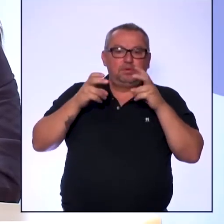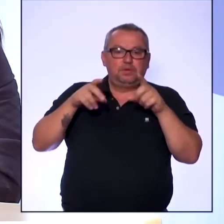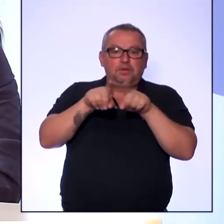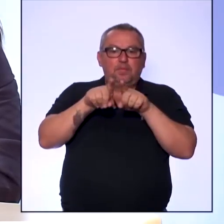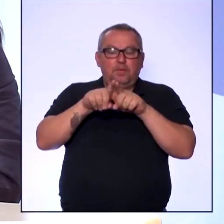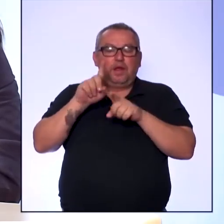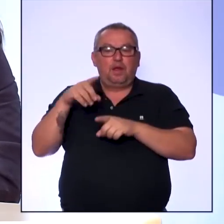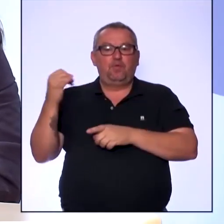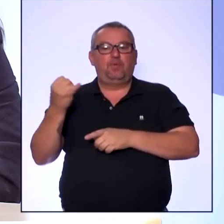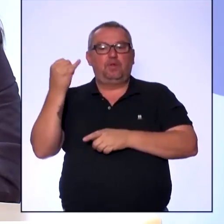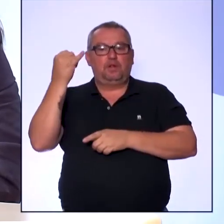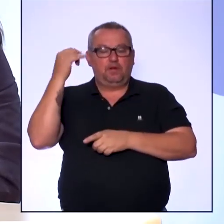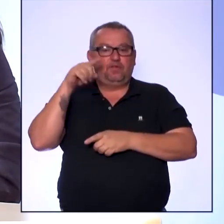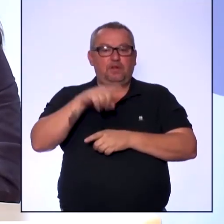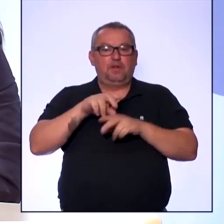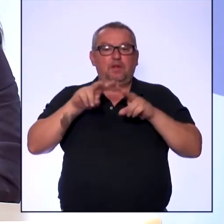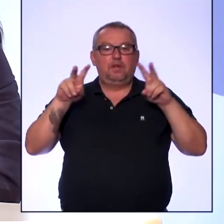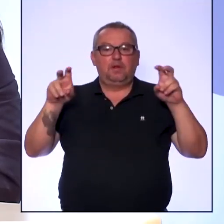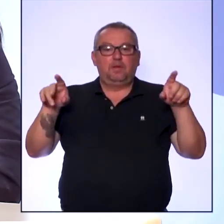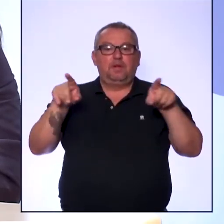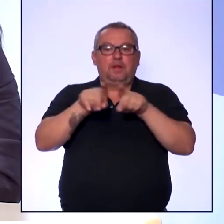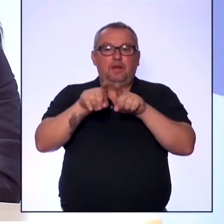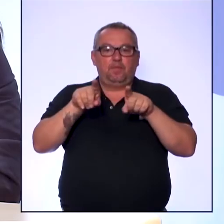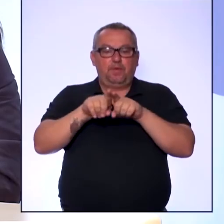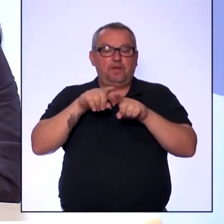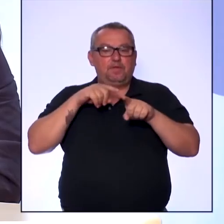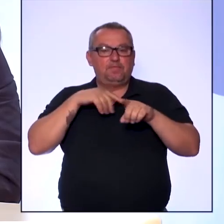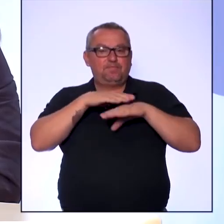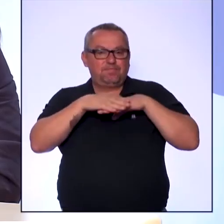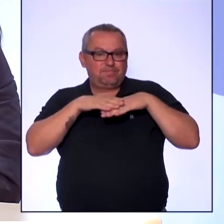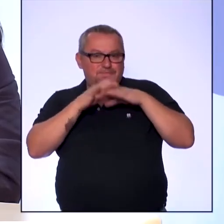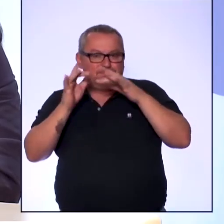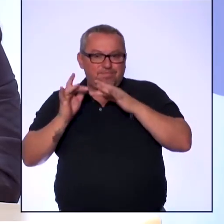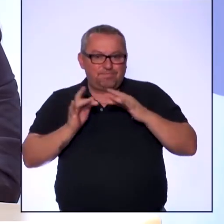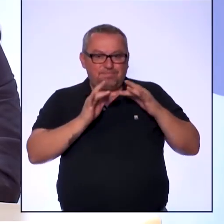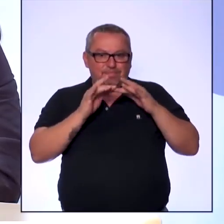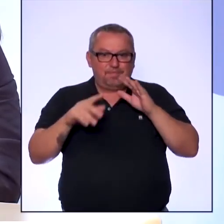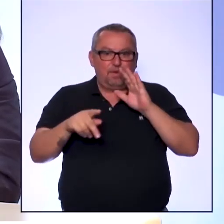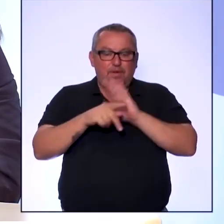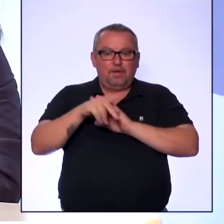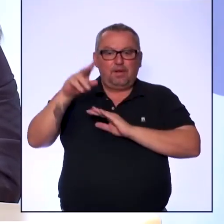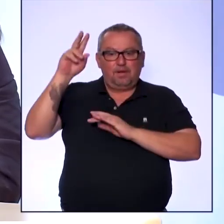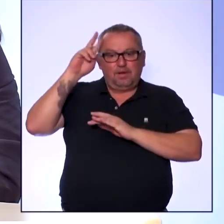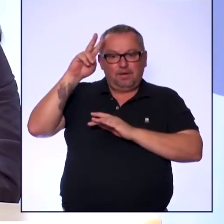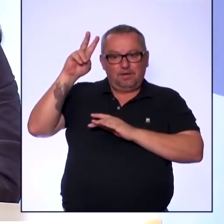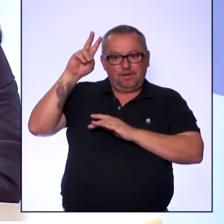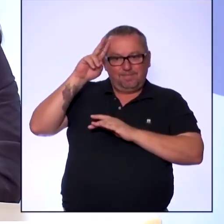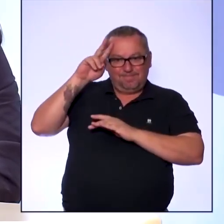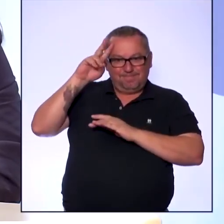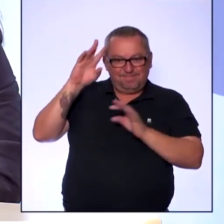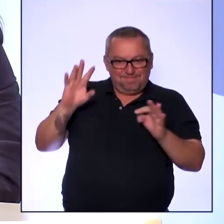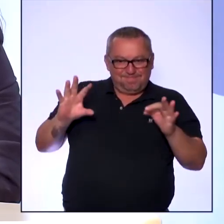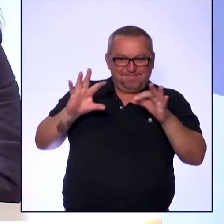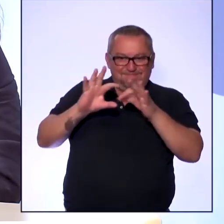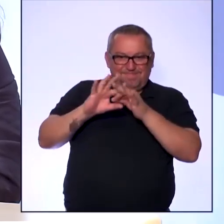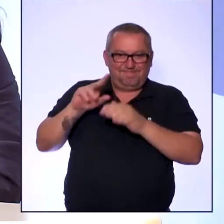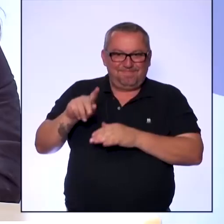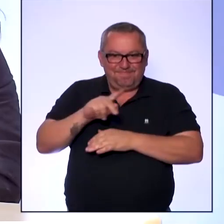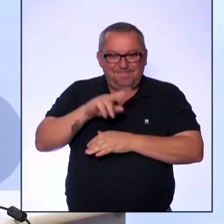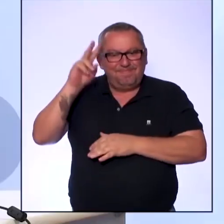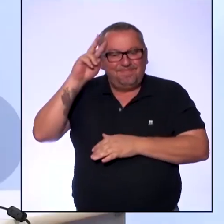É importante lembrar que esse tema também dialoga muito com o componente de história, então leve também para o seu professor